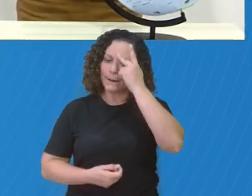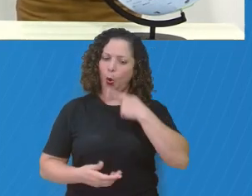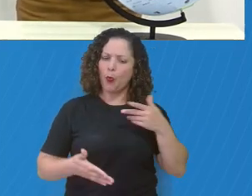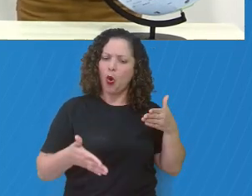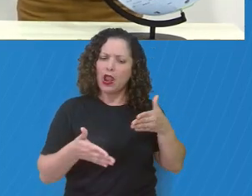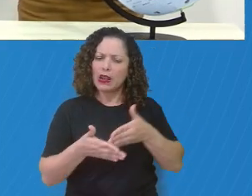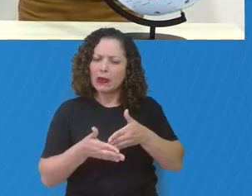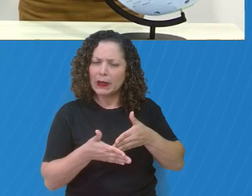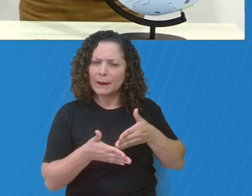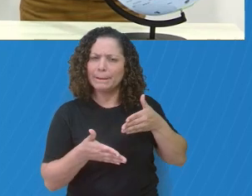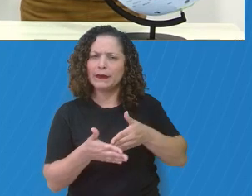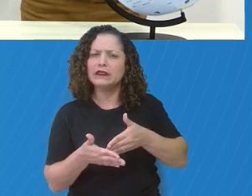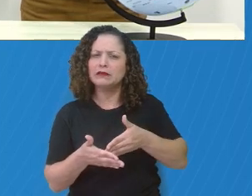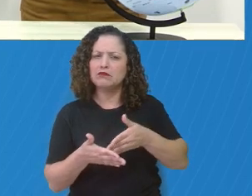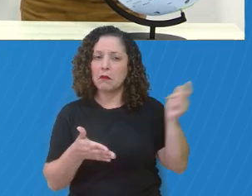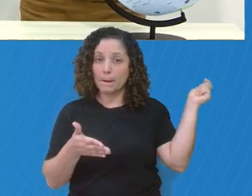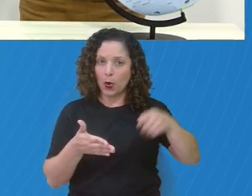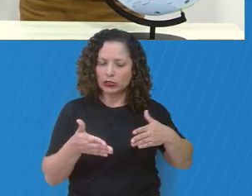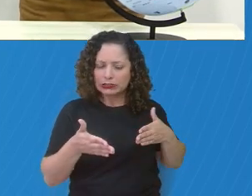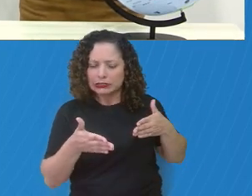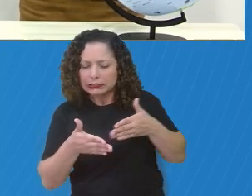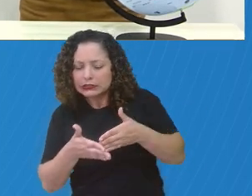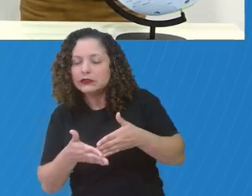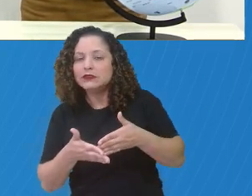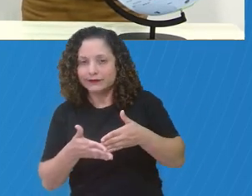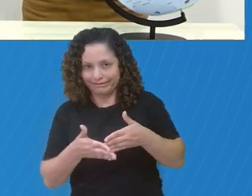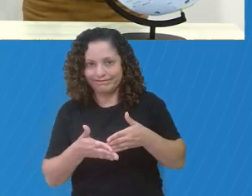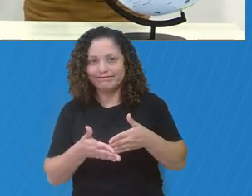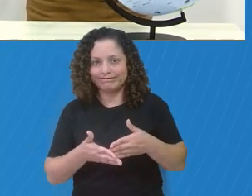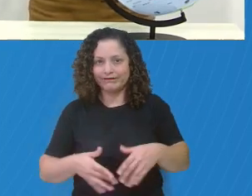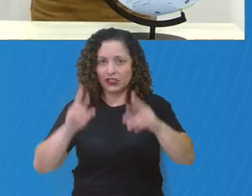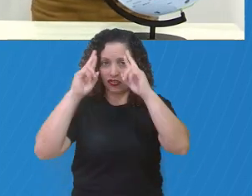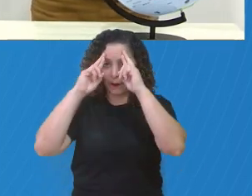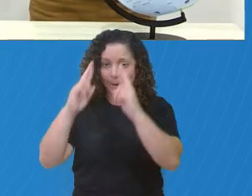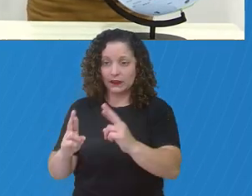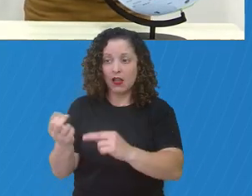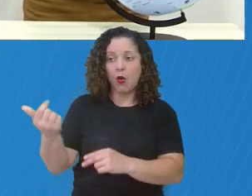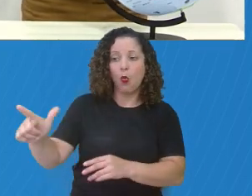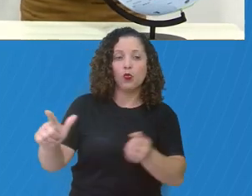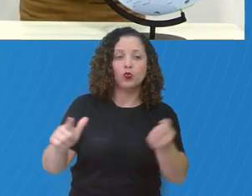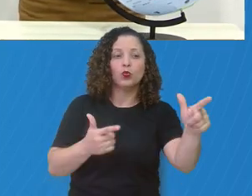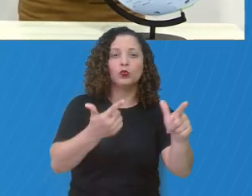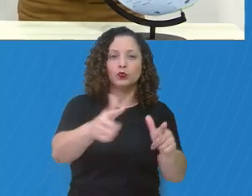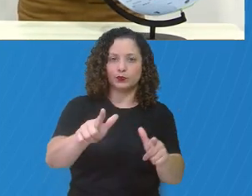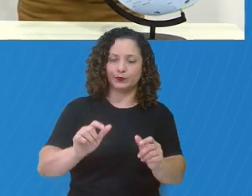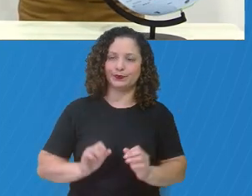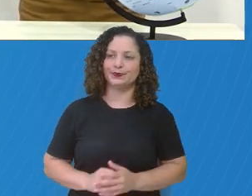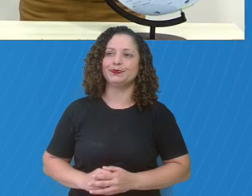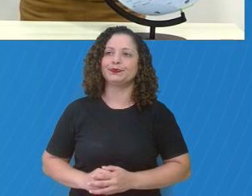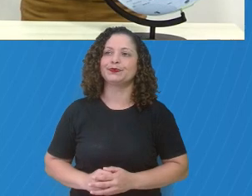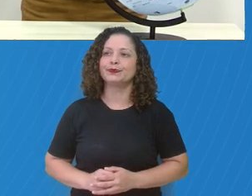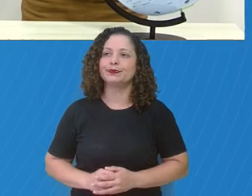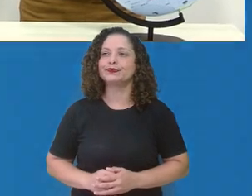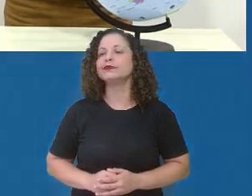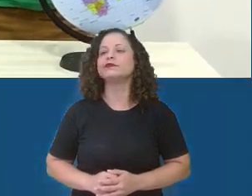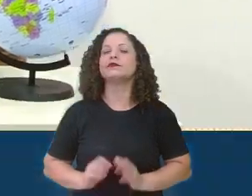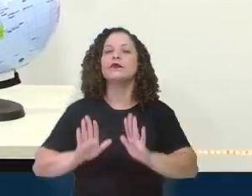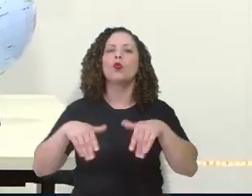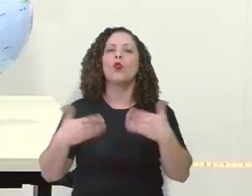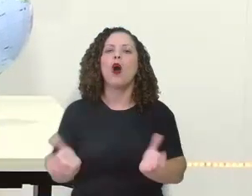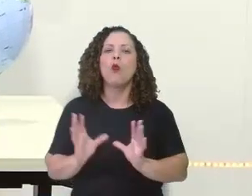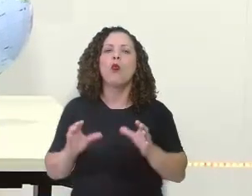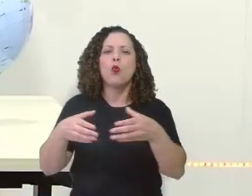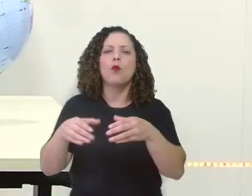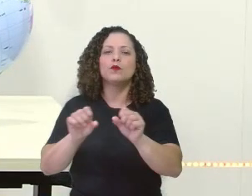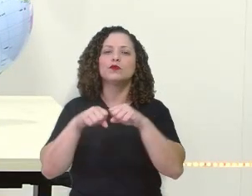é até onde eu posso chegar. Exatamente. Né? Respeitar o outro. Então, quais